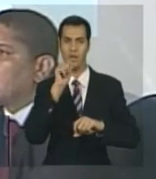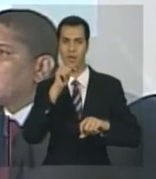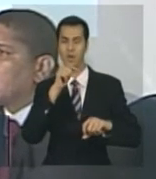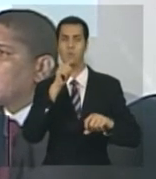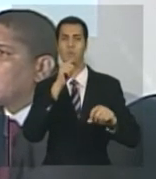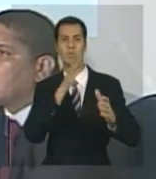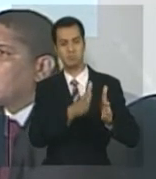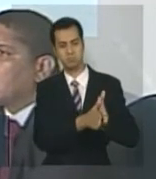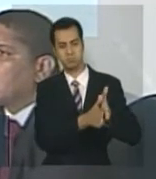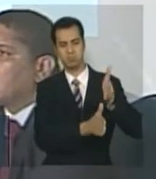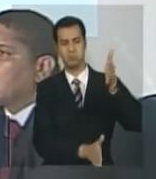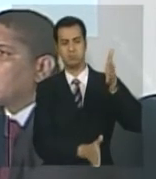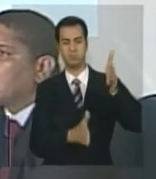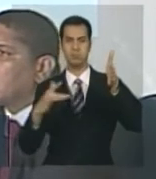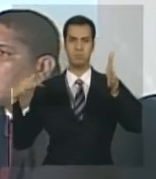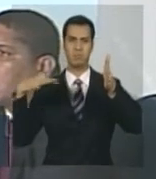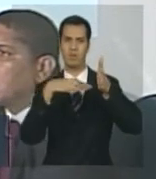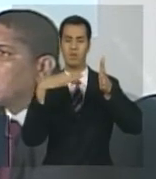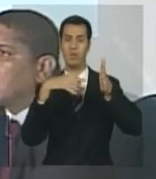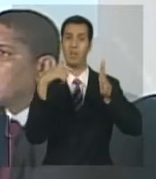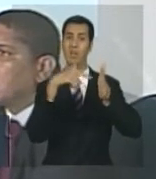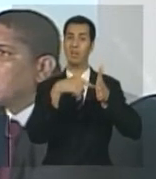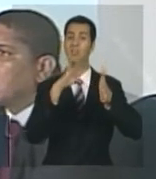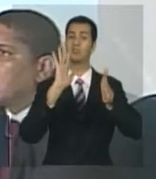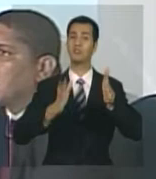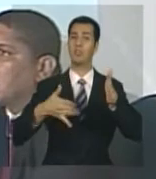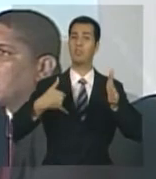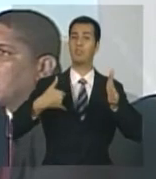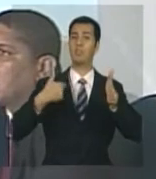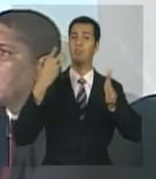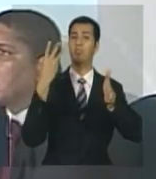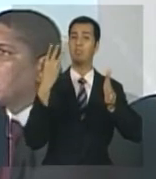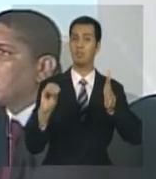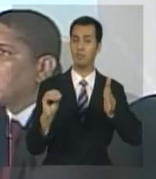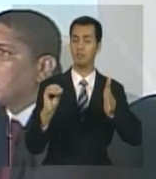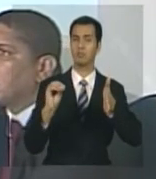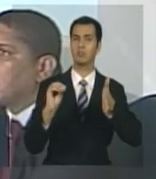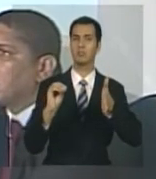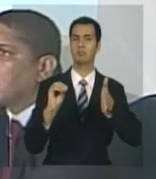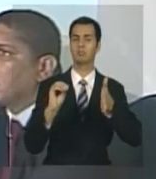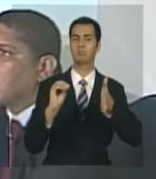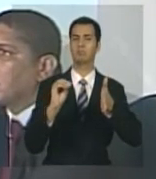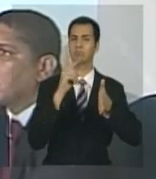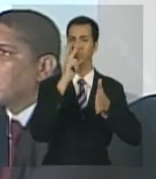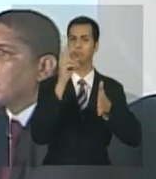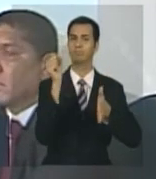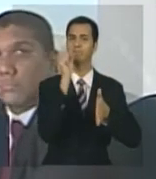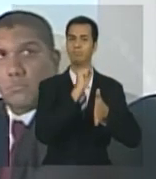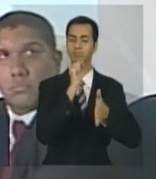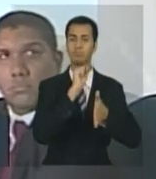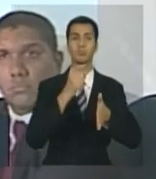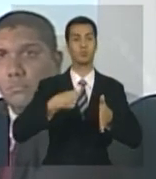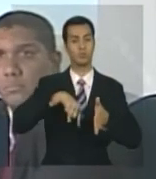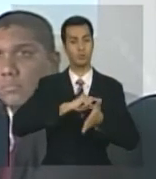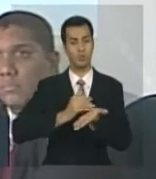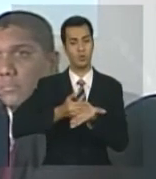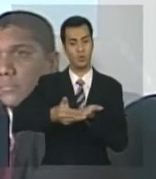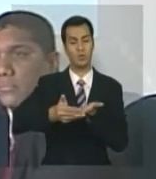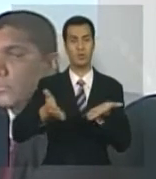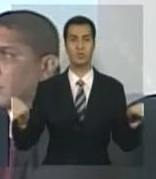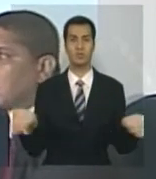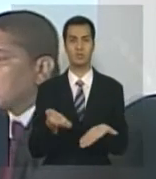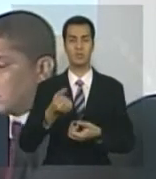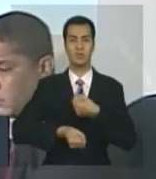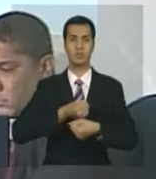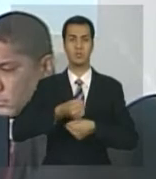construídas há 30, 40, 50 anos, e esse ano nós iniciamos um programa de recuperação